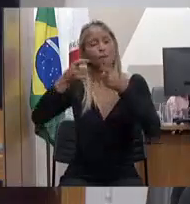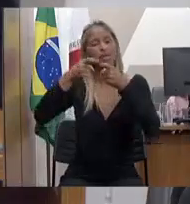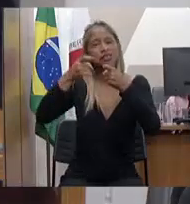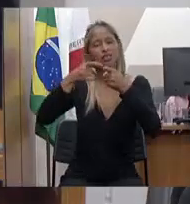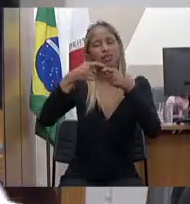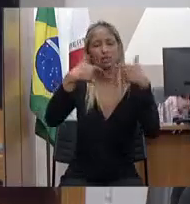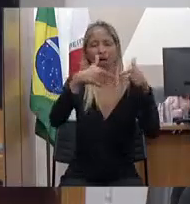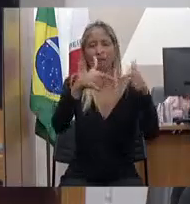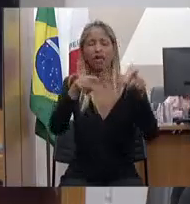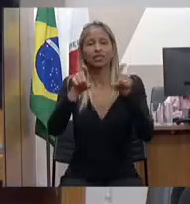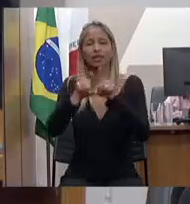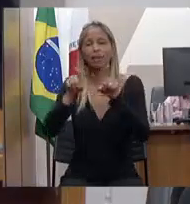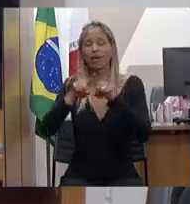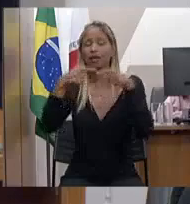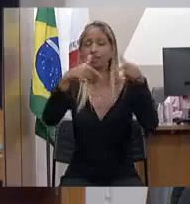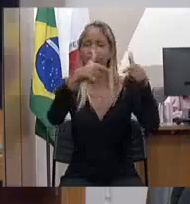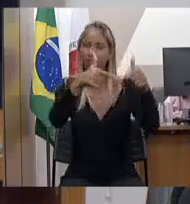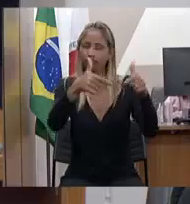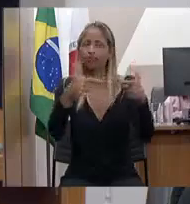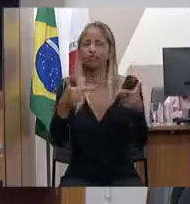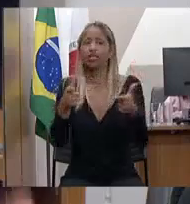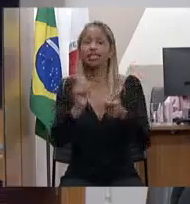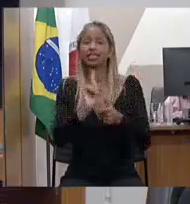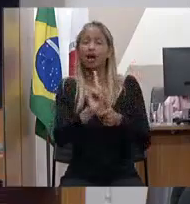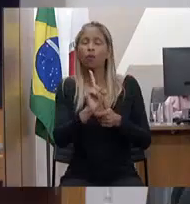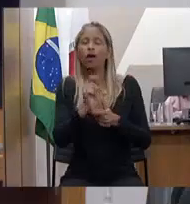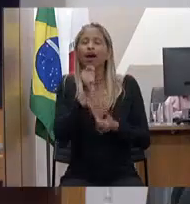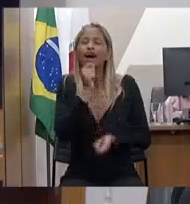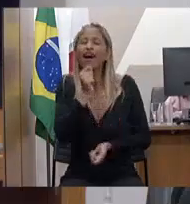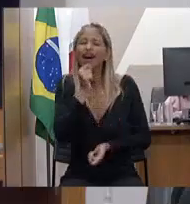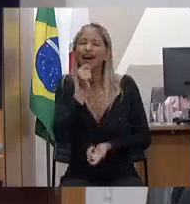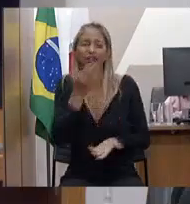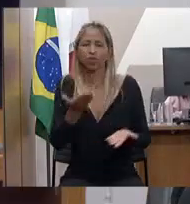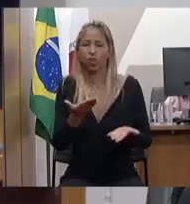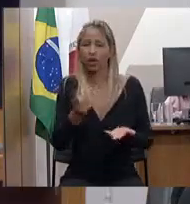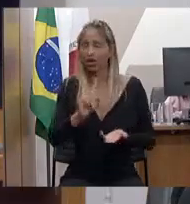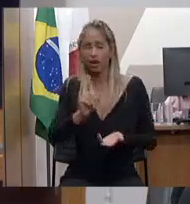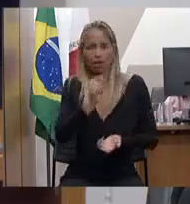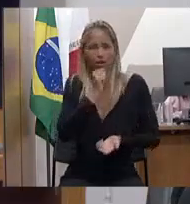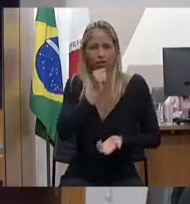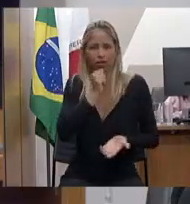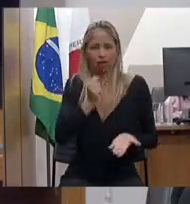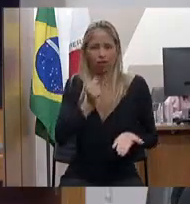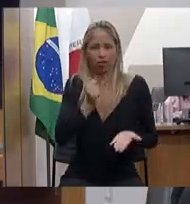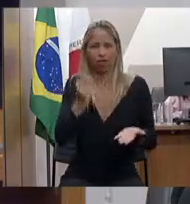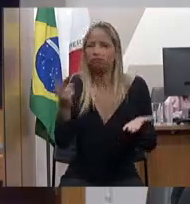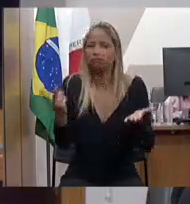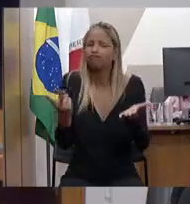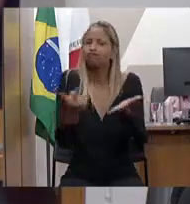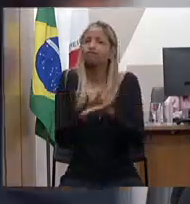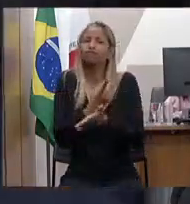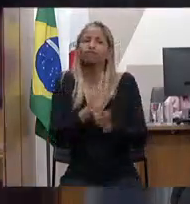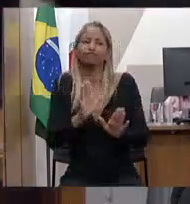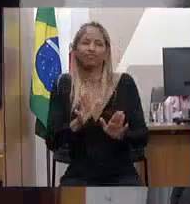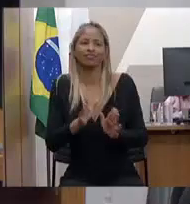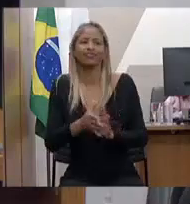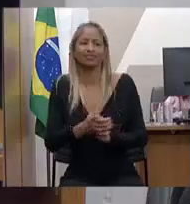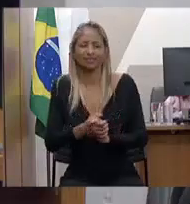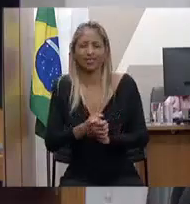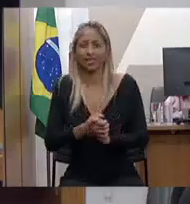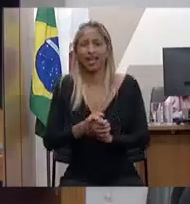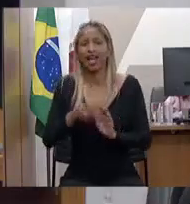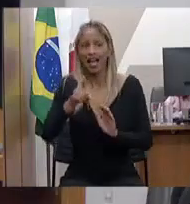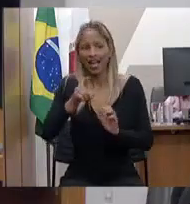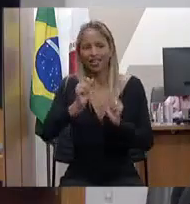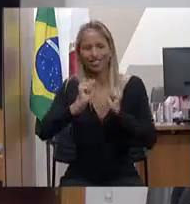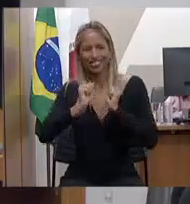nós chamamos o trabalhador e não é à toa não é à toa não é o acaso ela ela